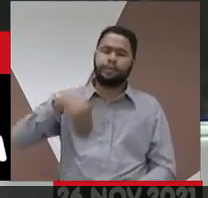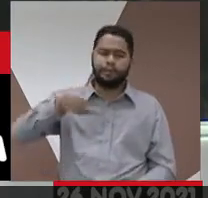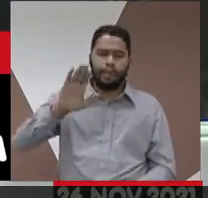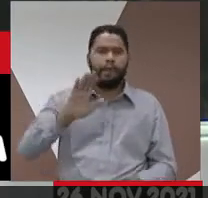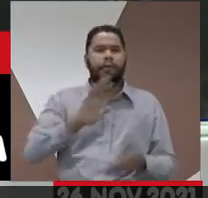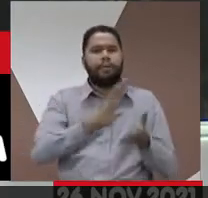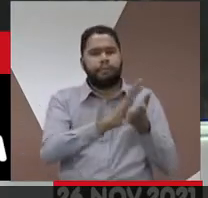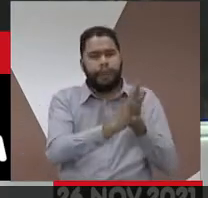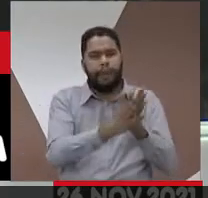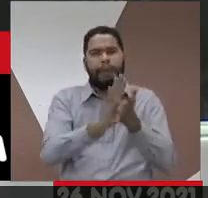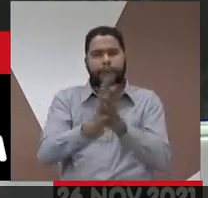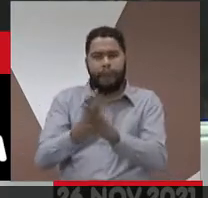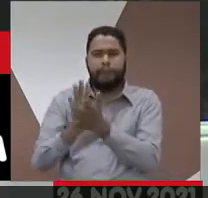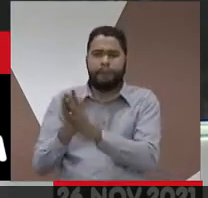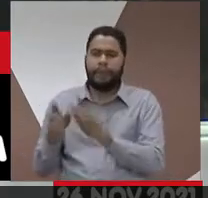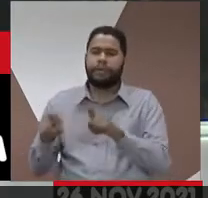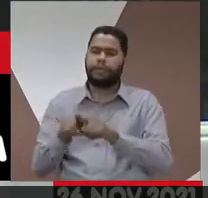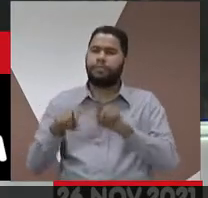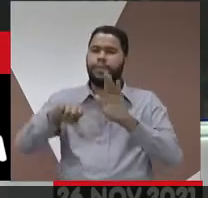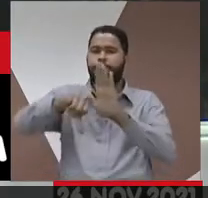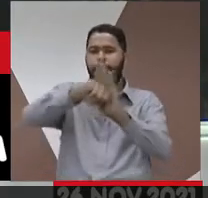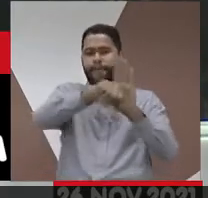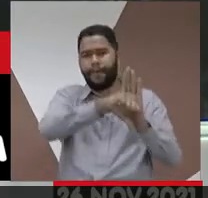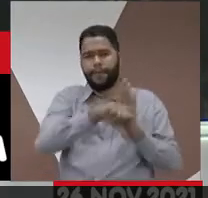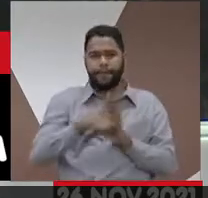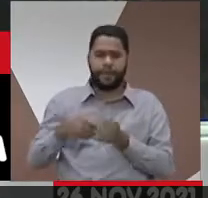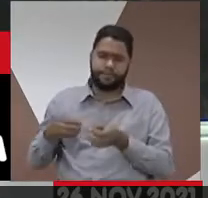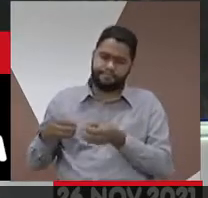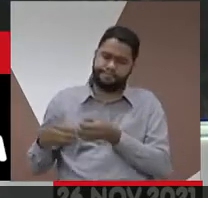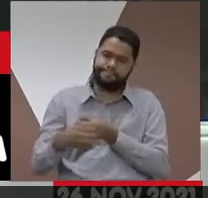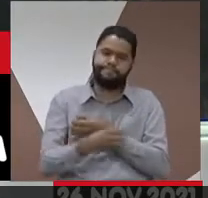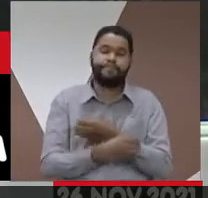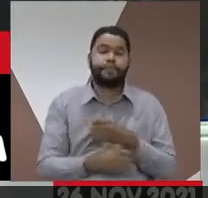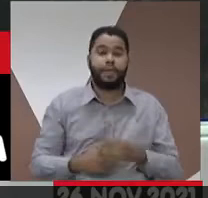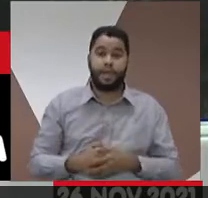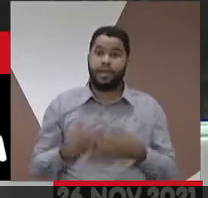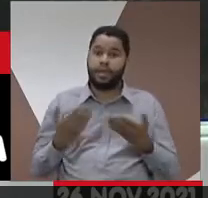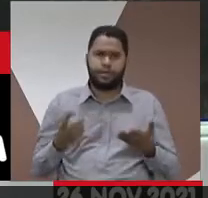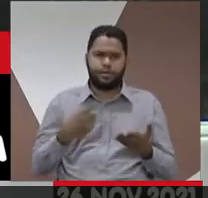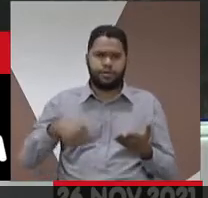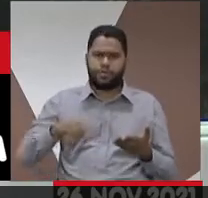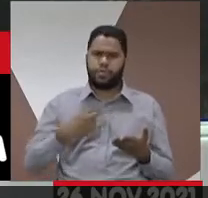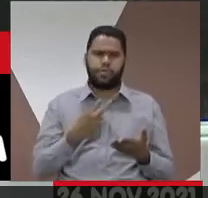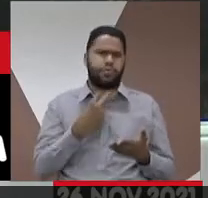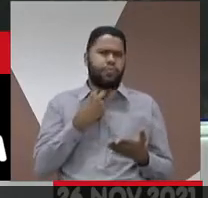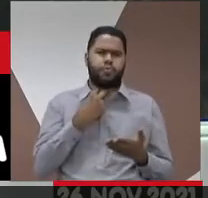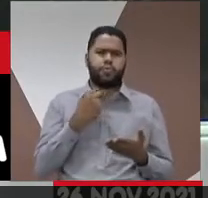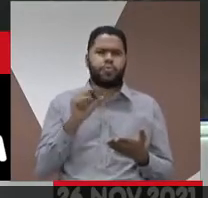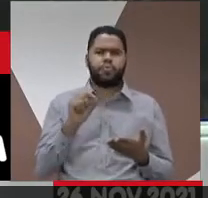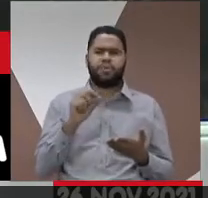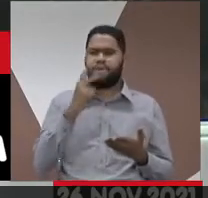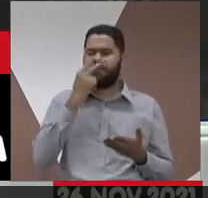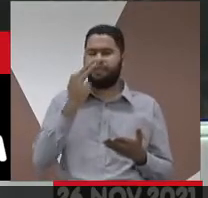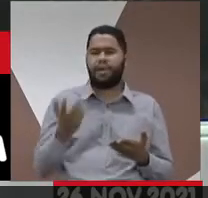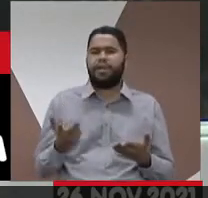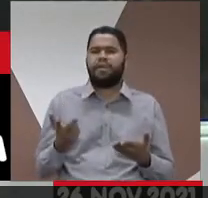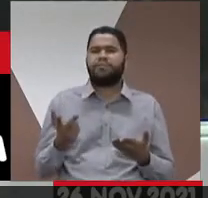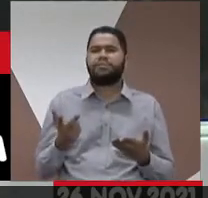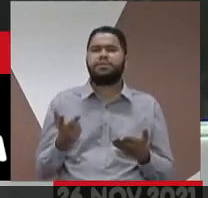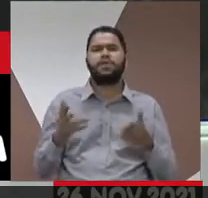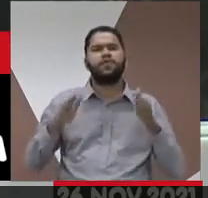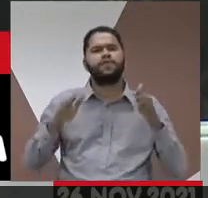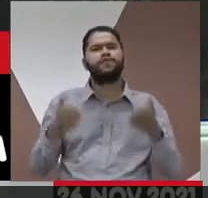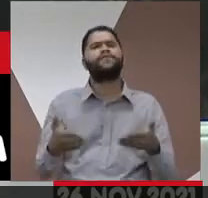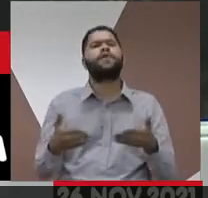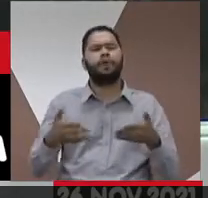devastações e crimes ambientais por toda a região metropolitana. Então, essa é uma questão que a gente não pode, não pode tirar do centro